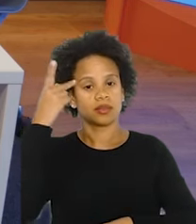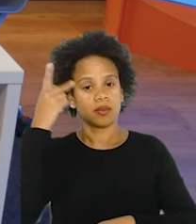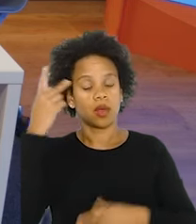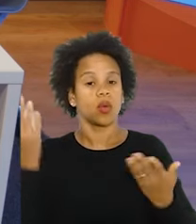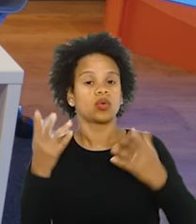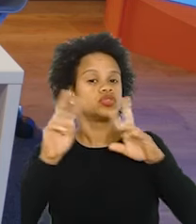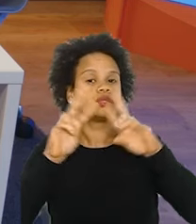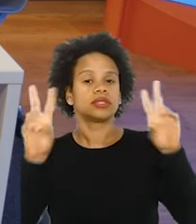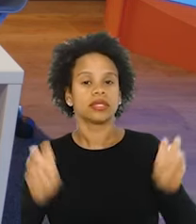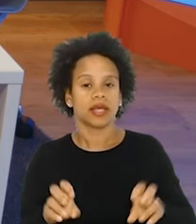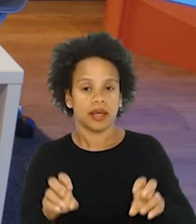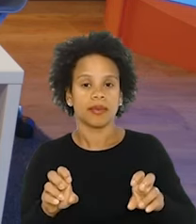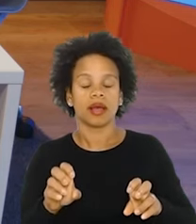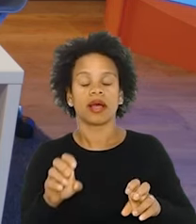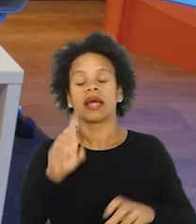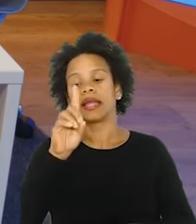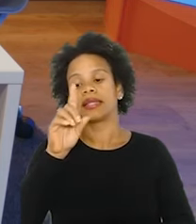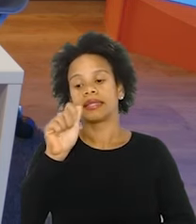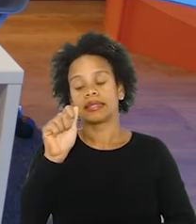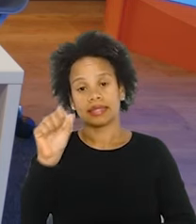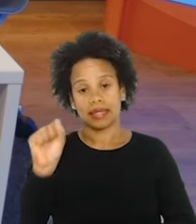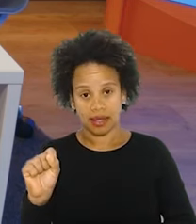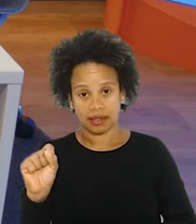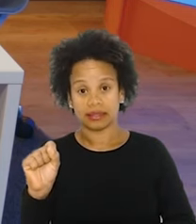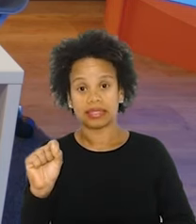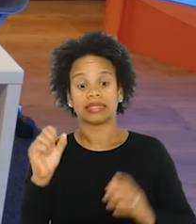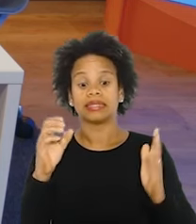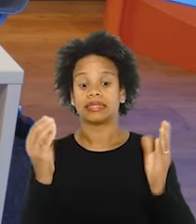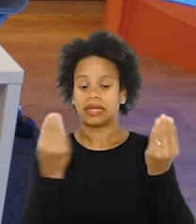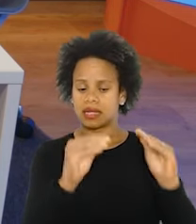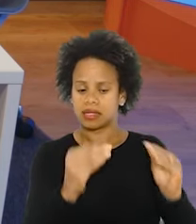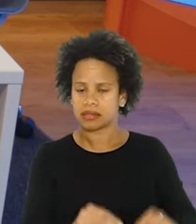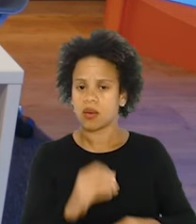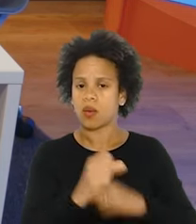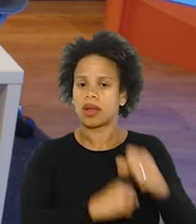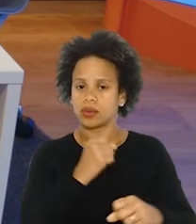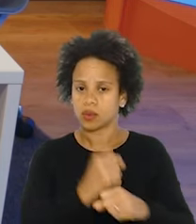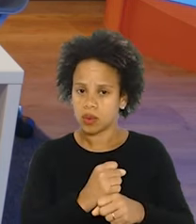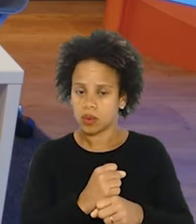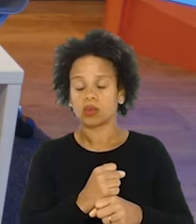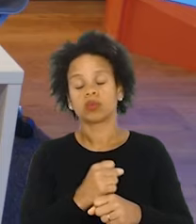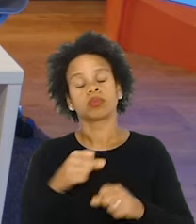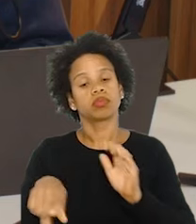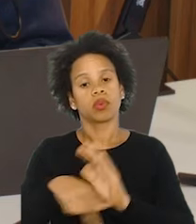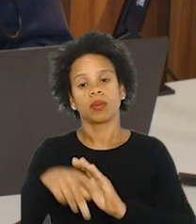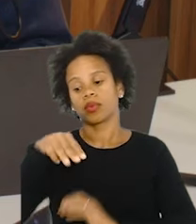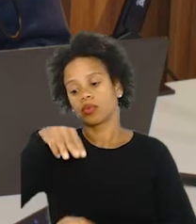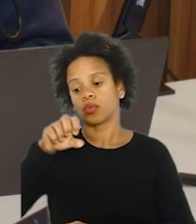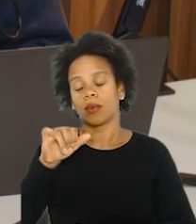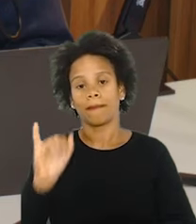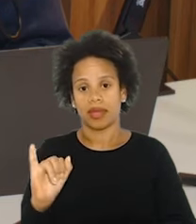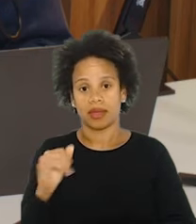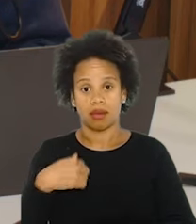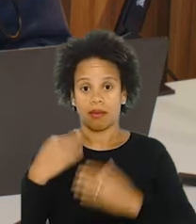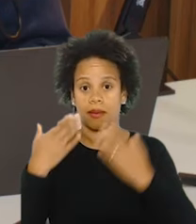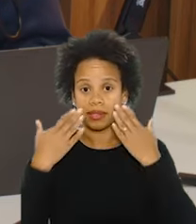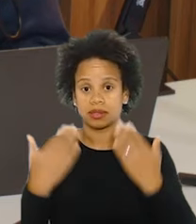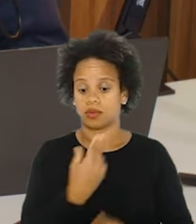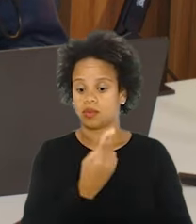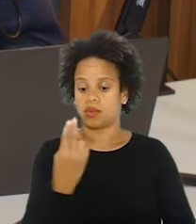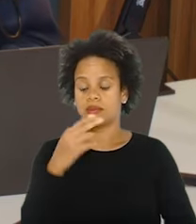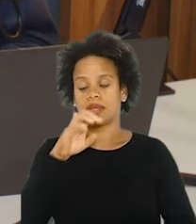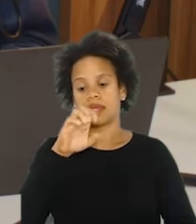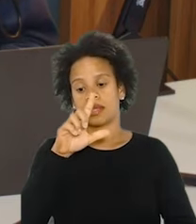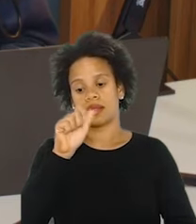declaração anual do Simples Nacional a declaração de faturamento bruto do mei E aí eu vou me apresentar meu nome é Eline da